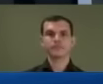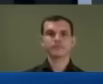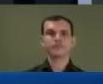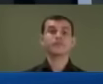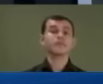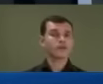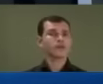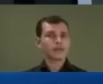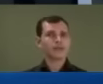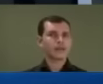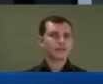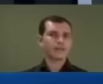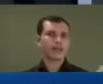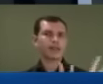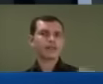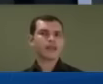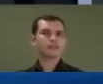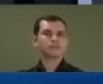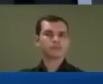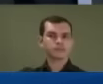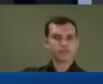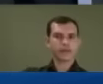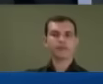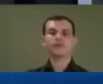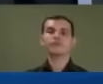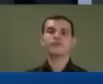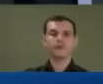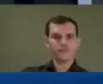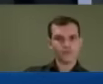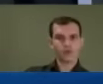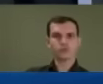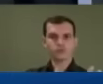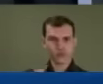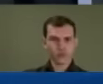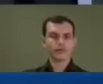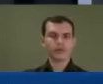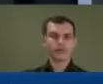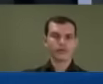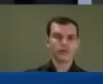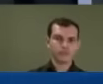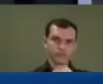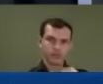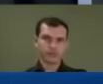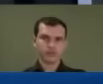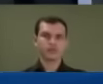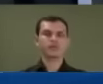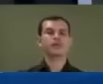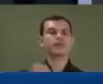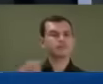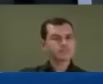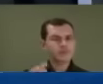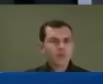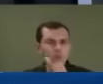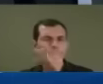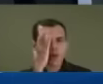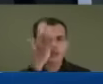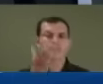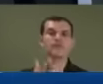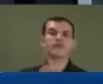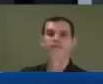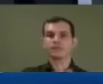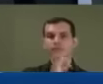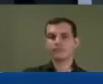Além disso, os temas pendentes em relação à transposição, nós estamos muito próximos de resolver. Vou destacar o caso dos servidores da